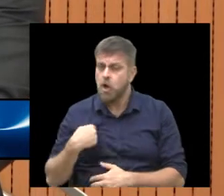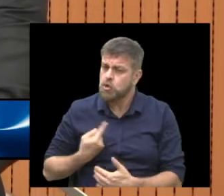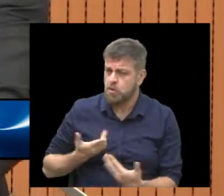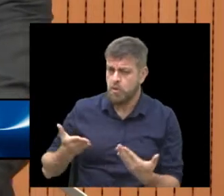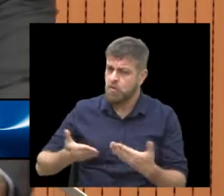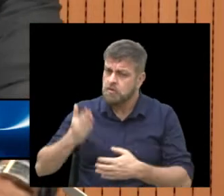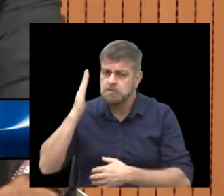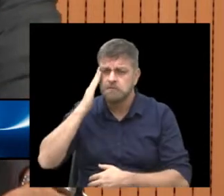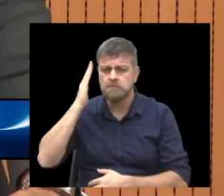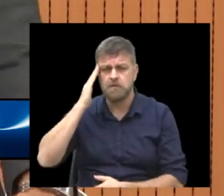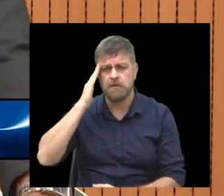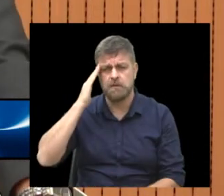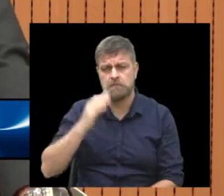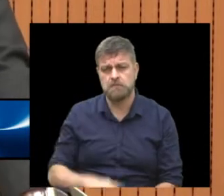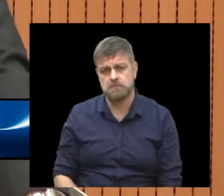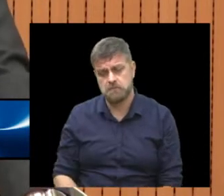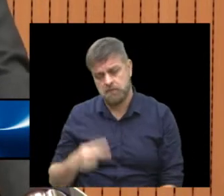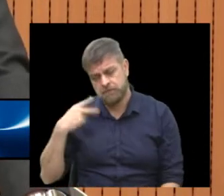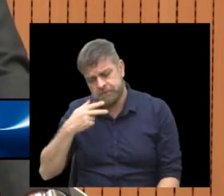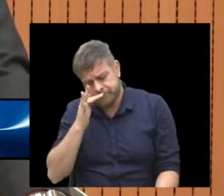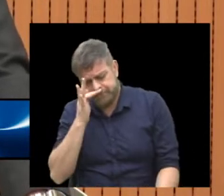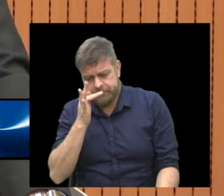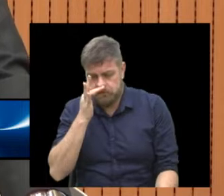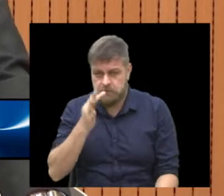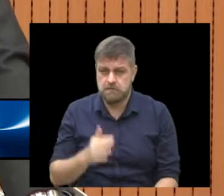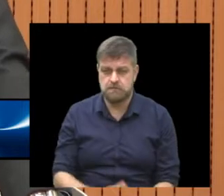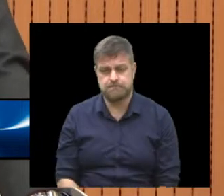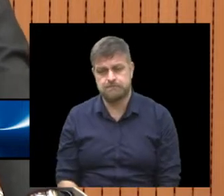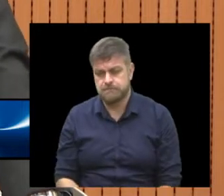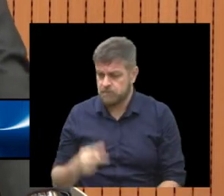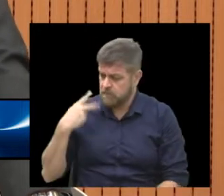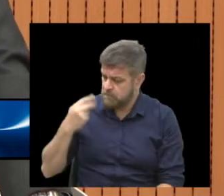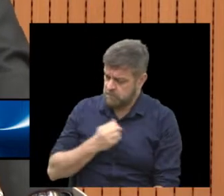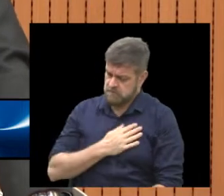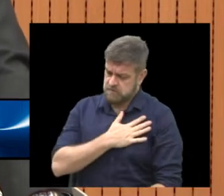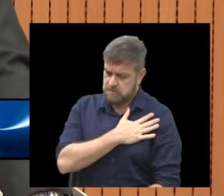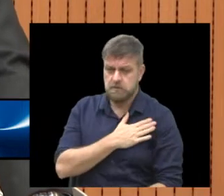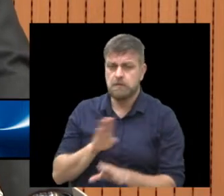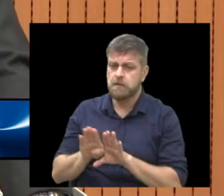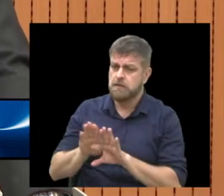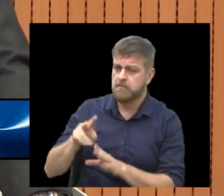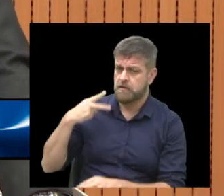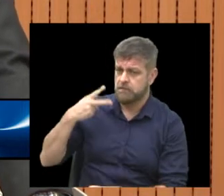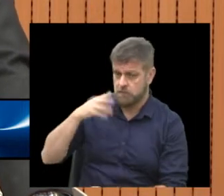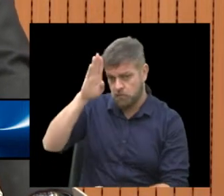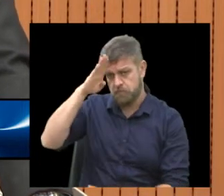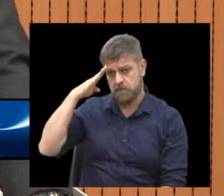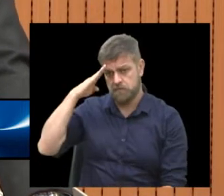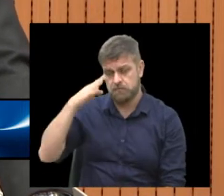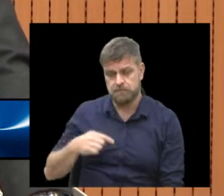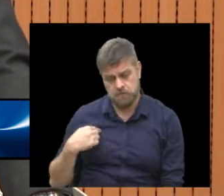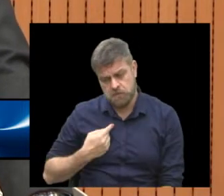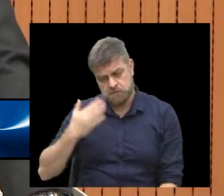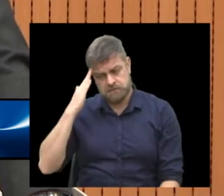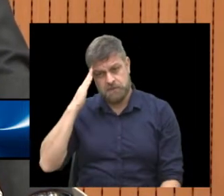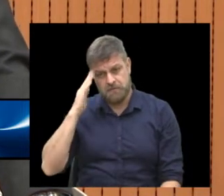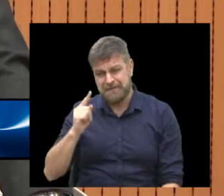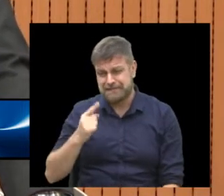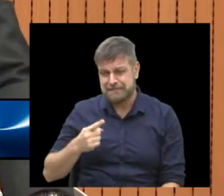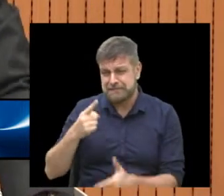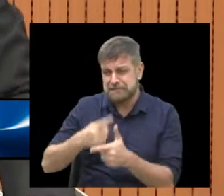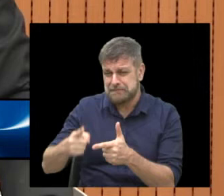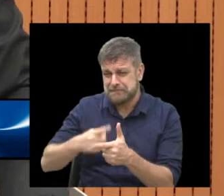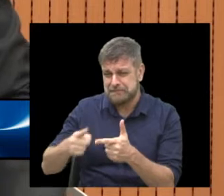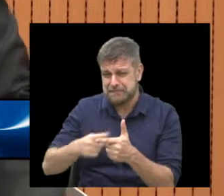hoje, vereador Flores, vereador Santini e vereador Pedro Torinho, do grande problema que é